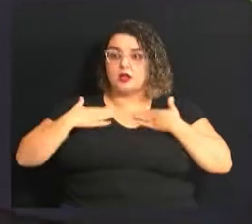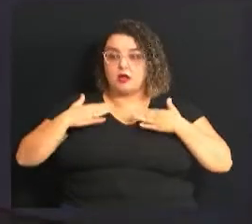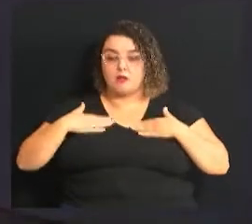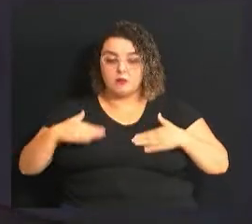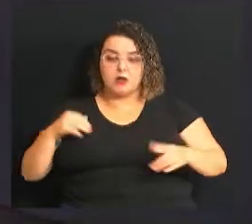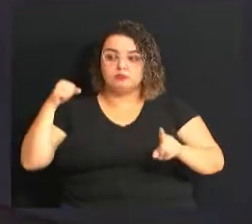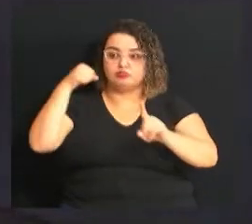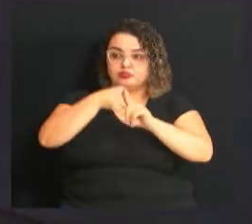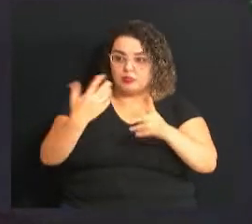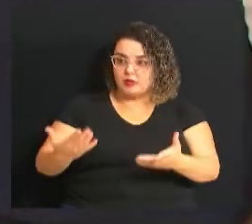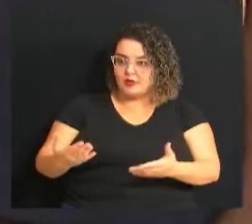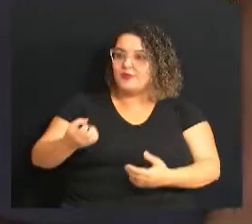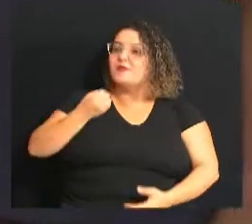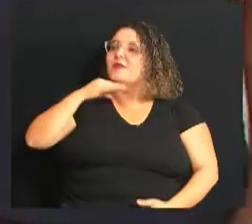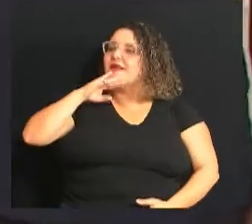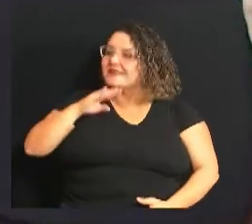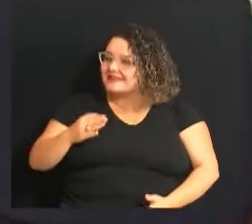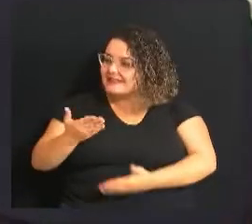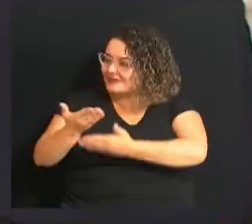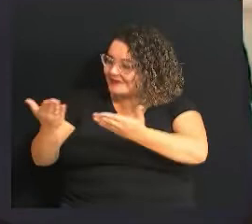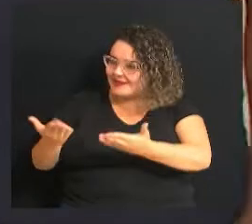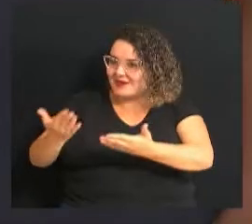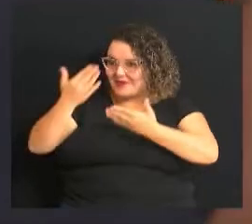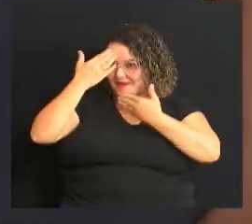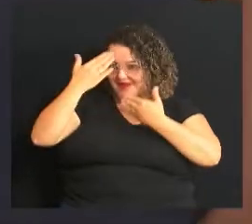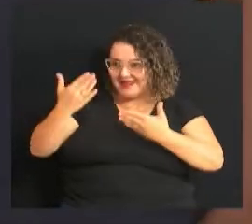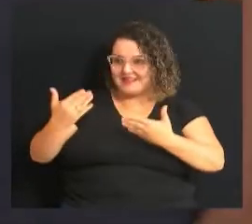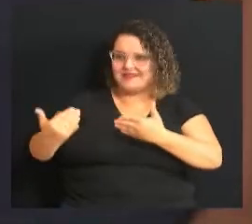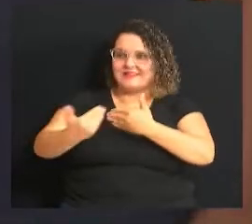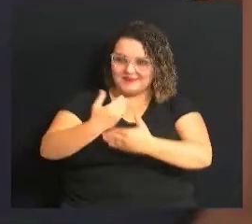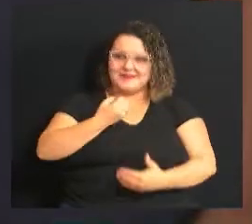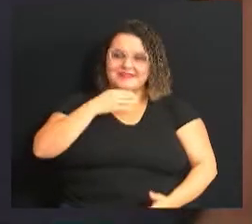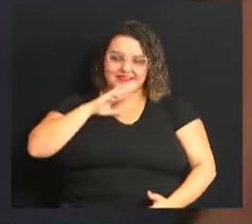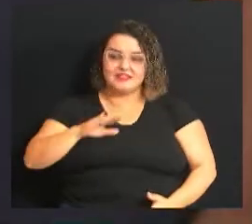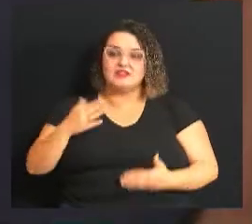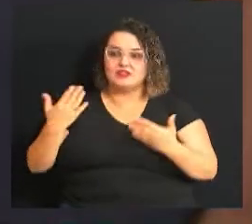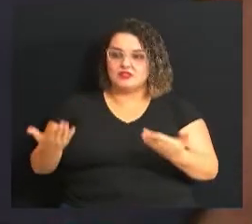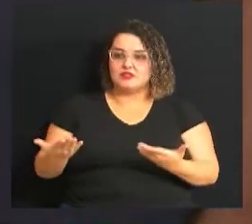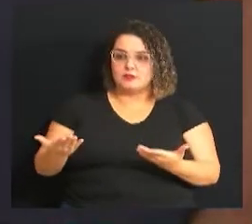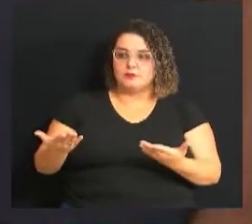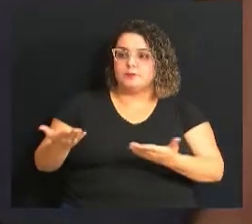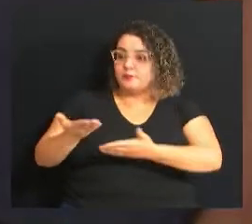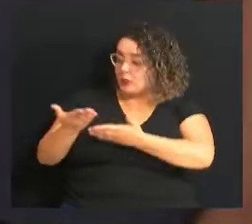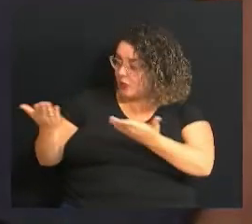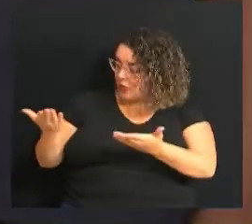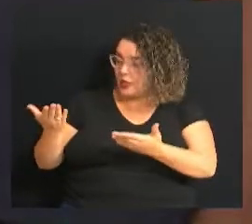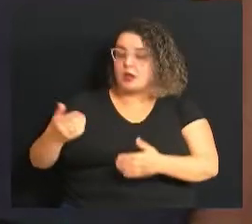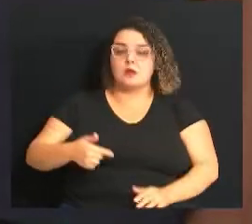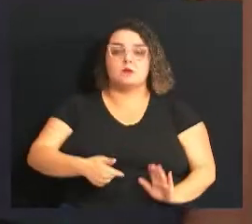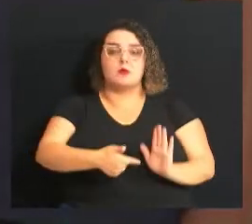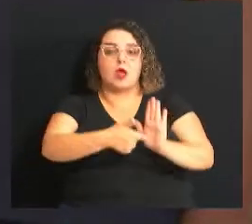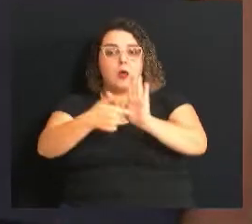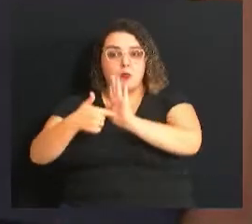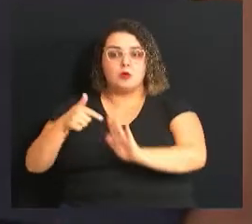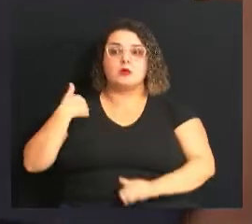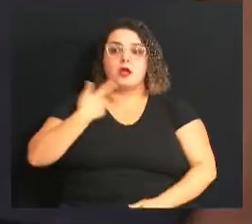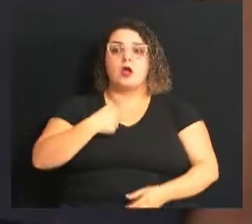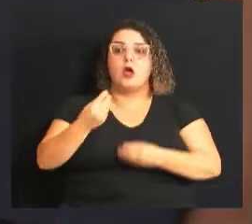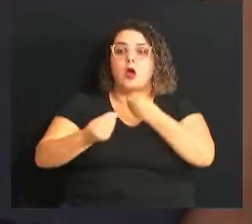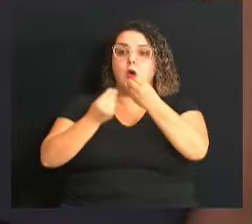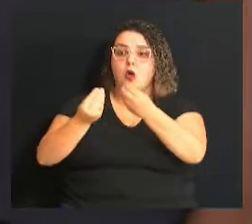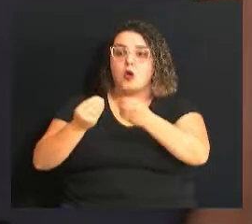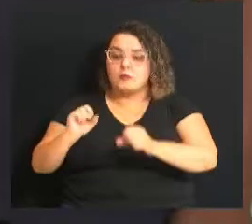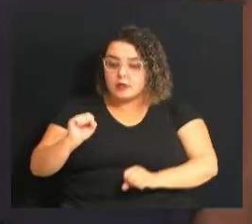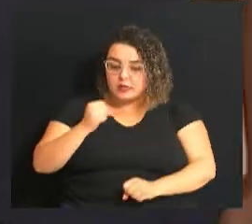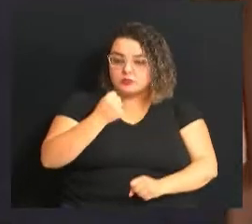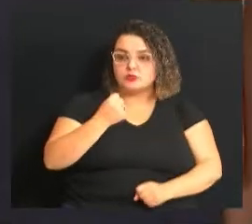fato. Muito boa tarde para vocês, obrigada pela participação. Boa tarde. Vocês estão aqui para mostrar para a gente como se defender em uma situação